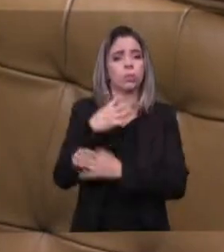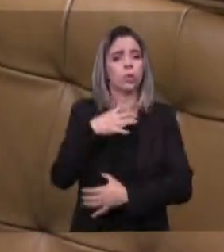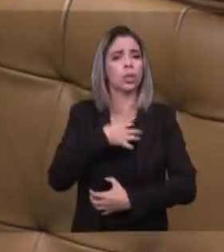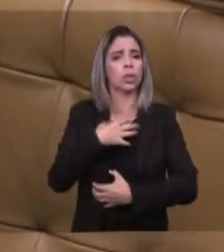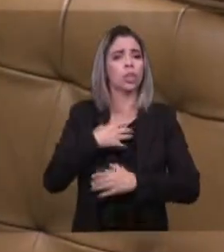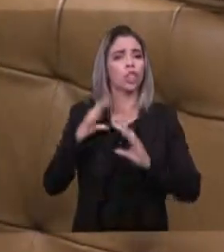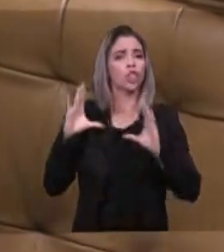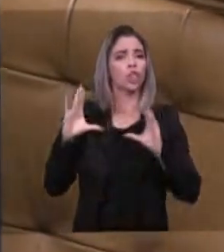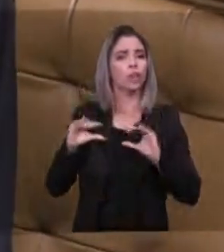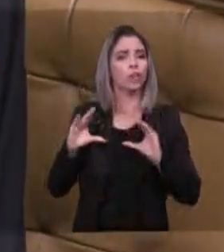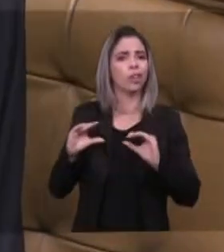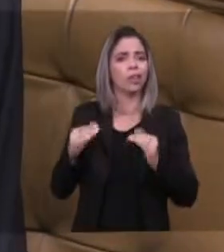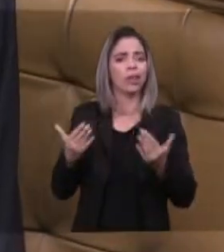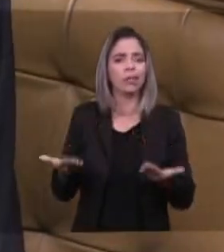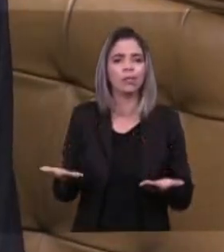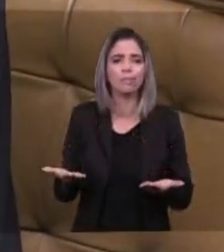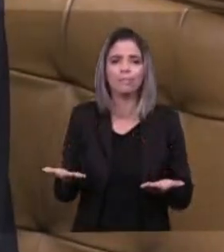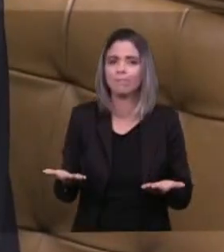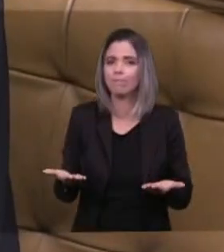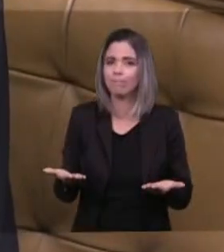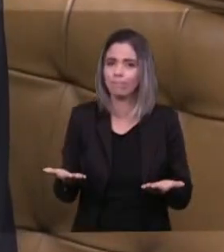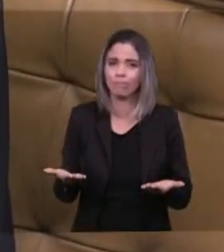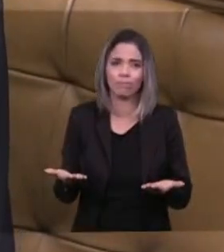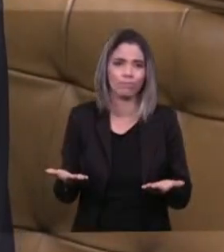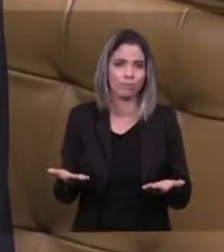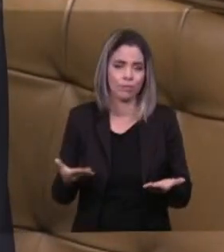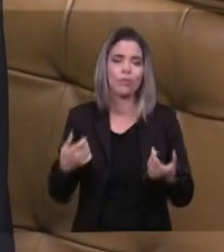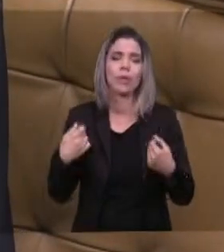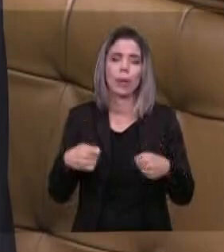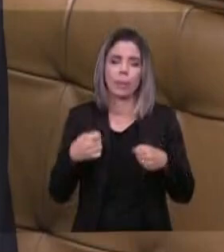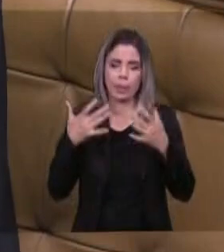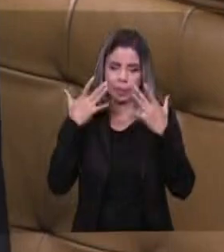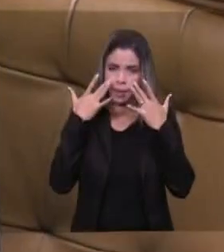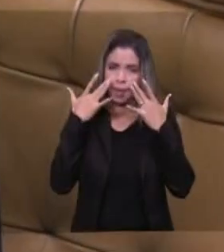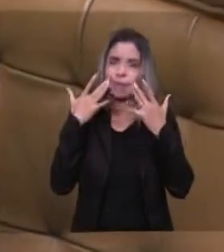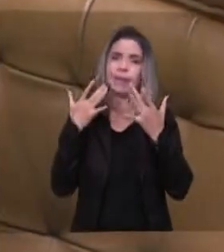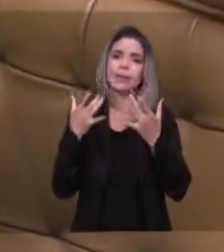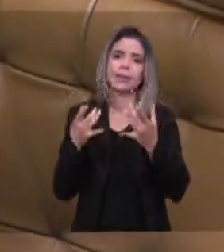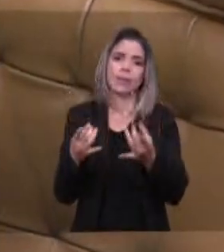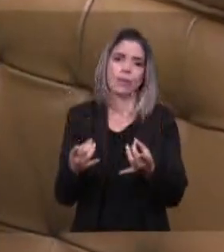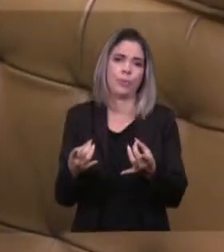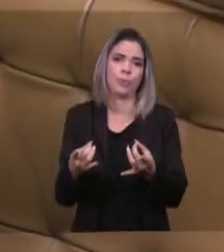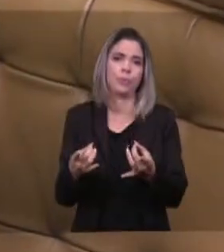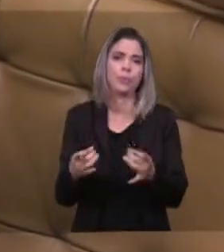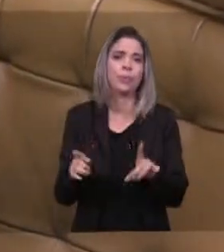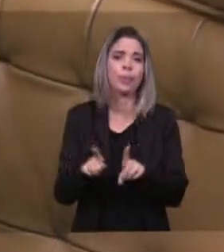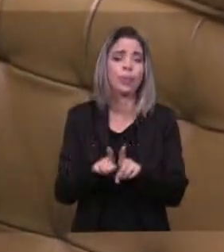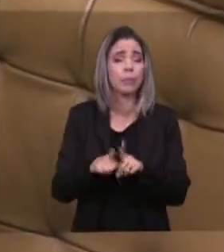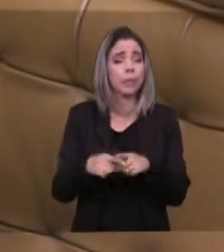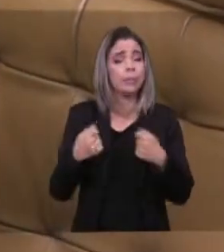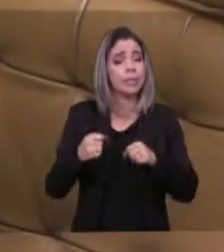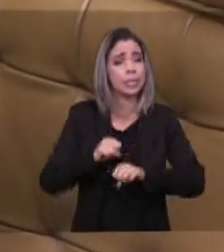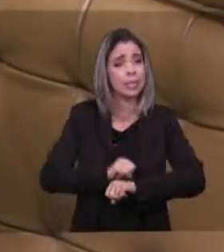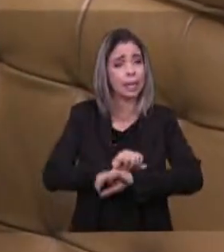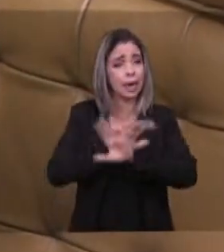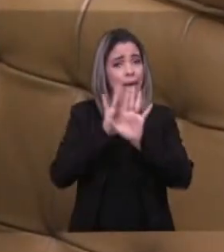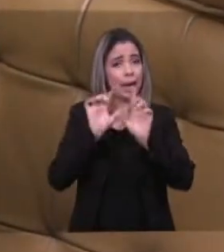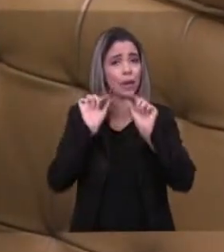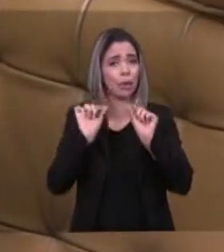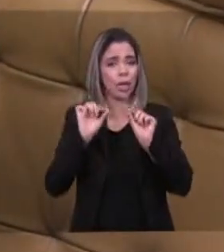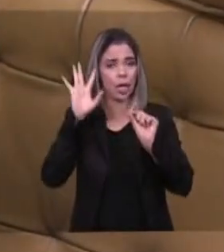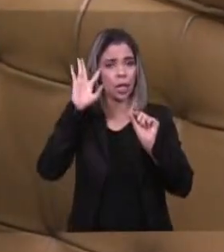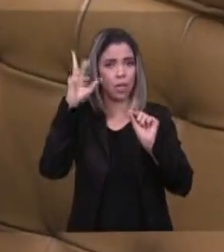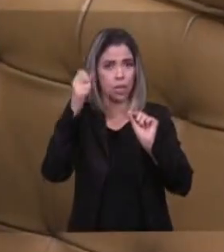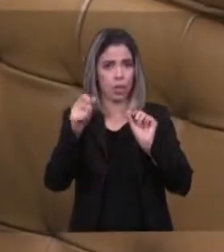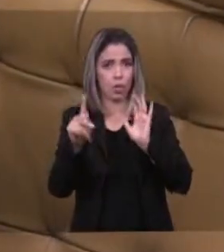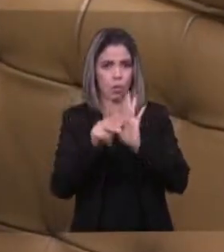É isso que precisa ser olhado. E, claro, é bom deixar claro que já na decisão do